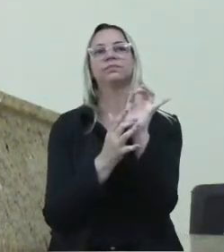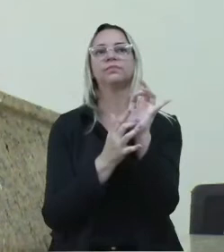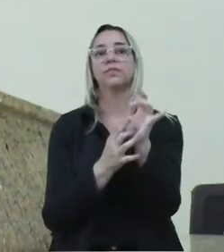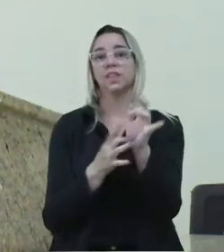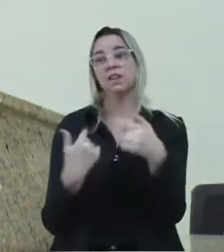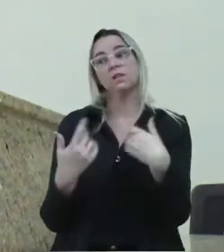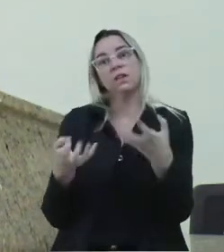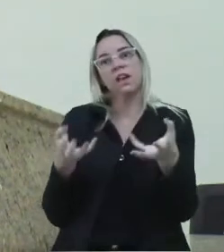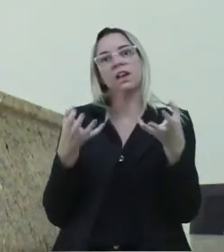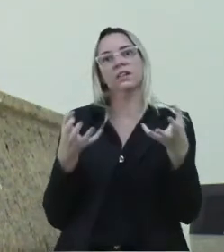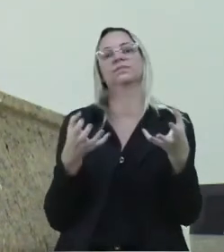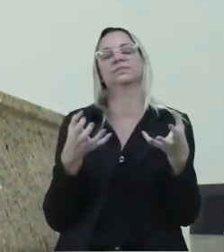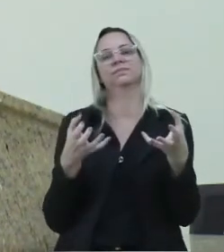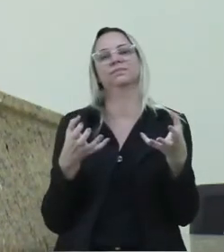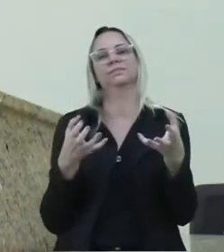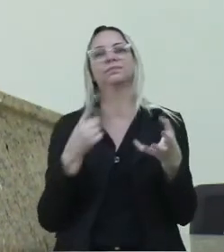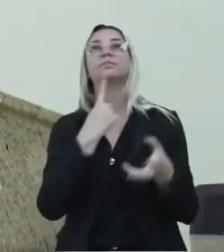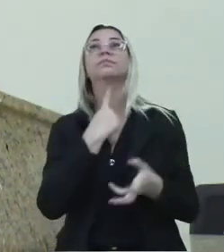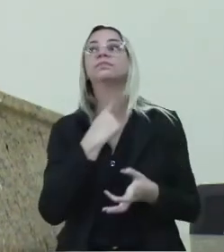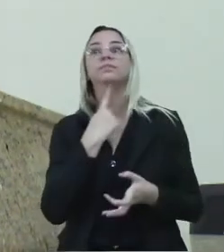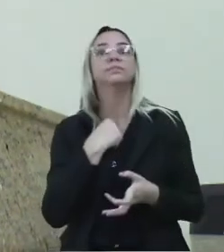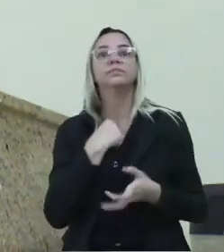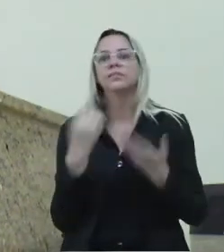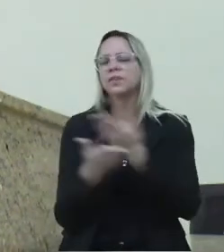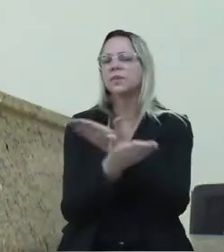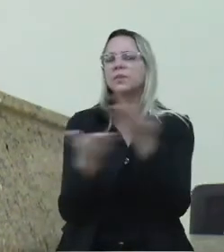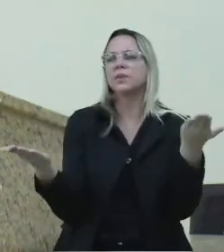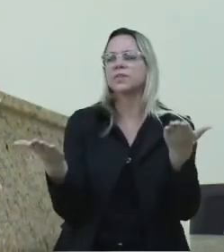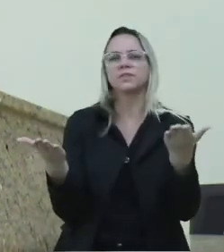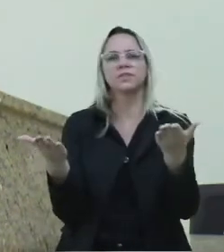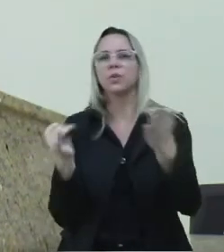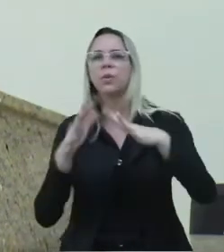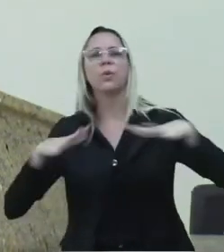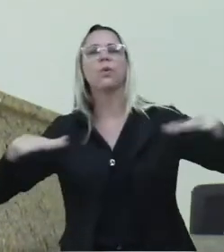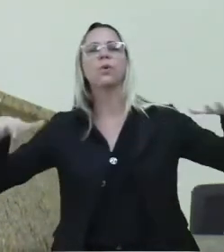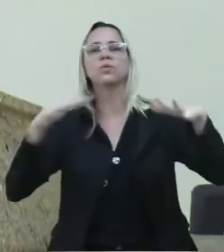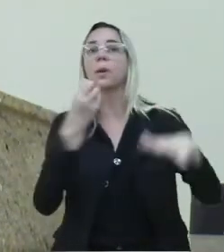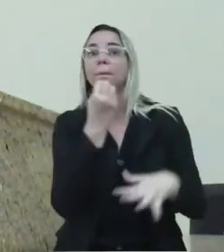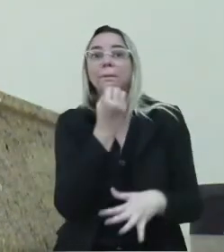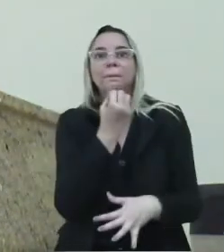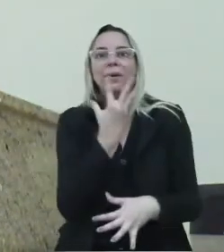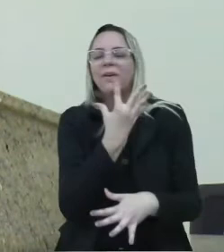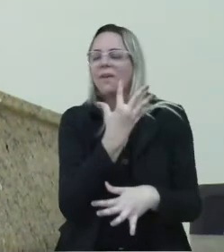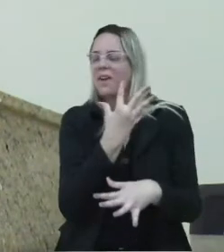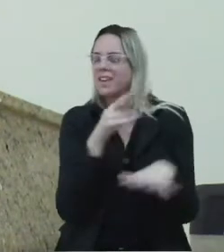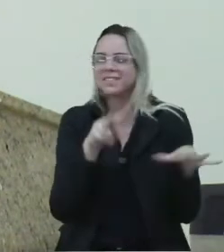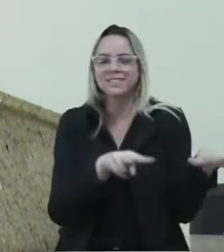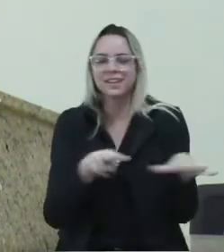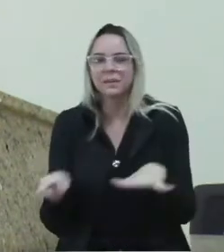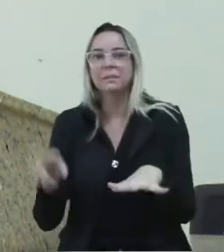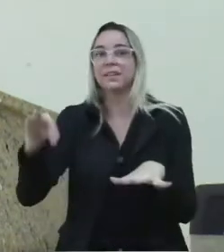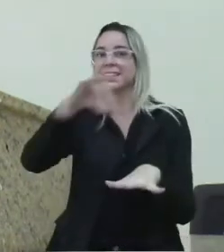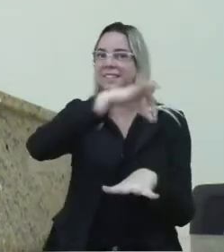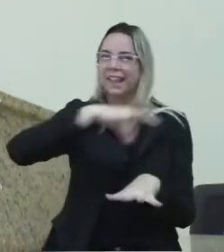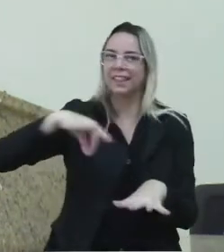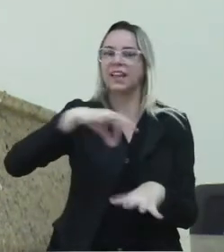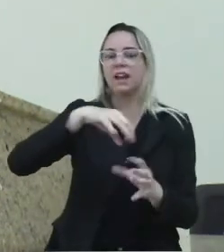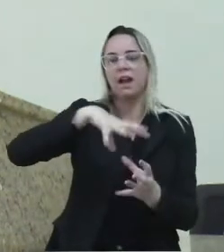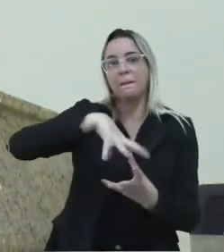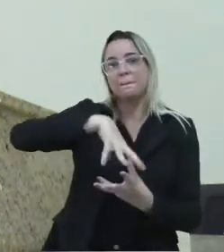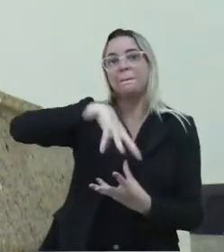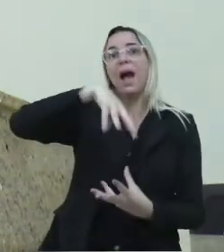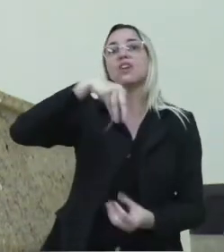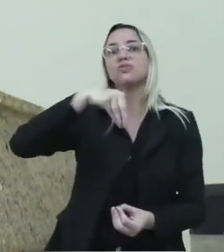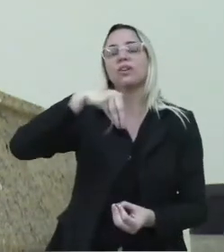aqui desejar a todos vocês uma boa Semana Santa, uma boa Páscoa, com